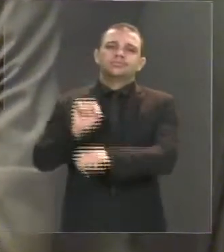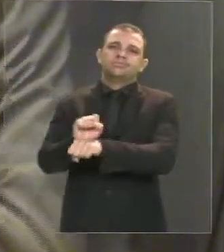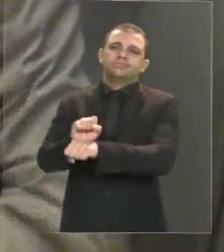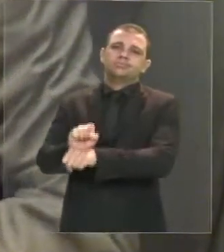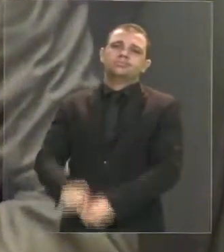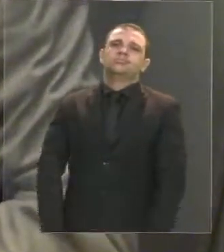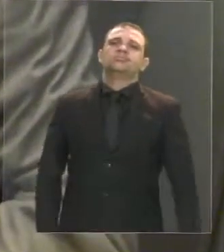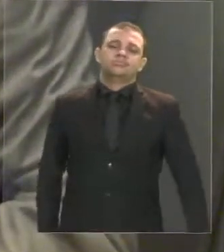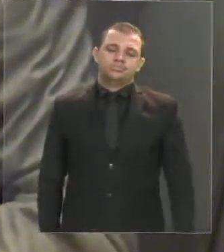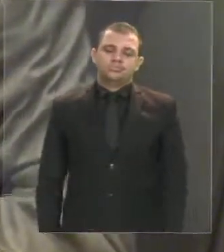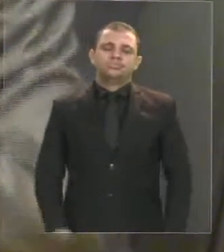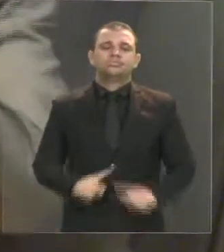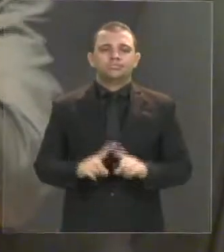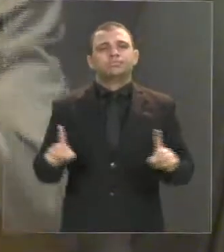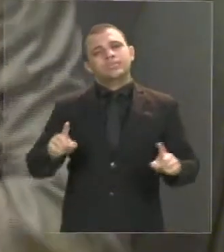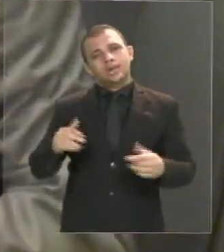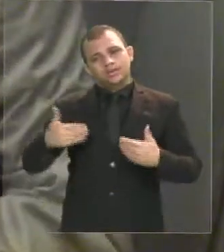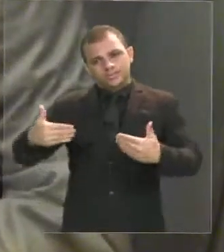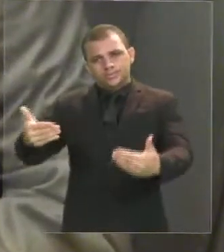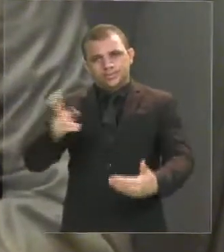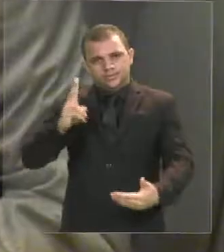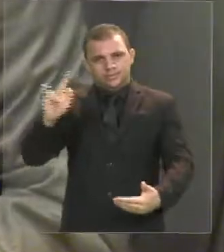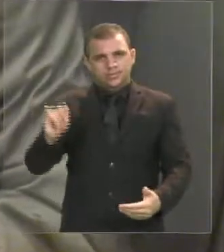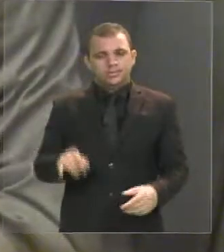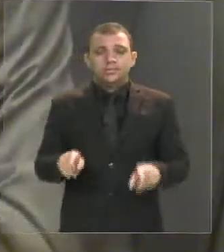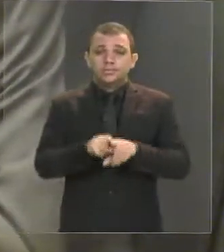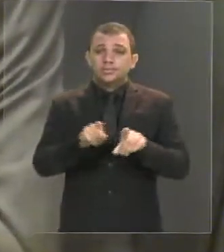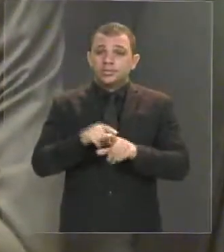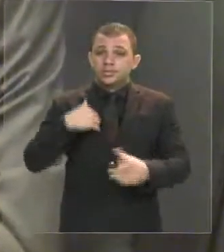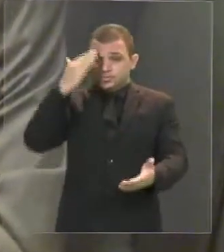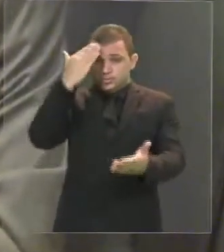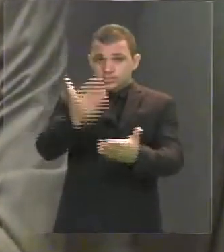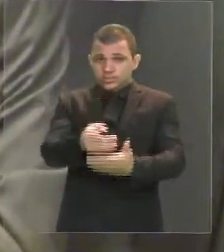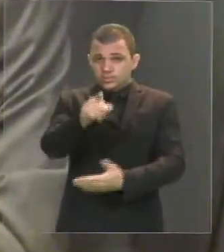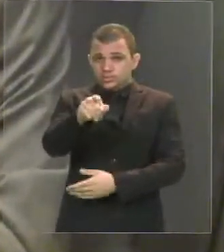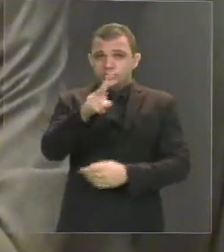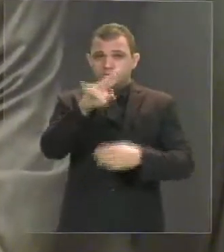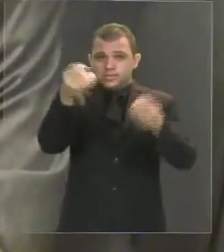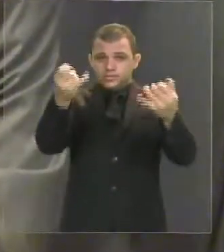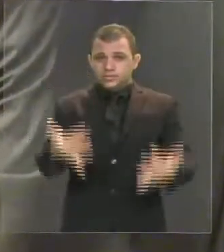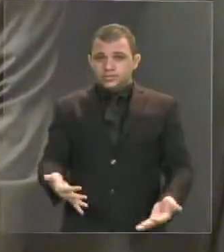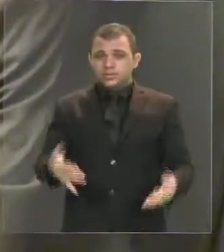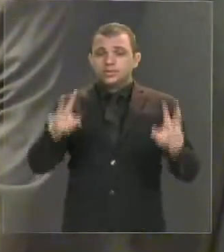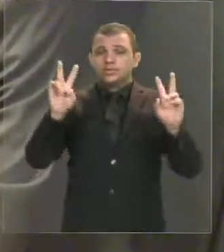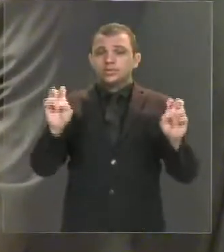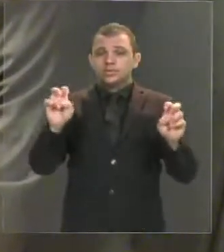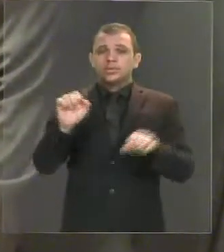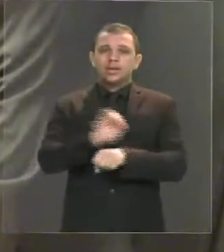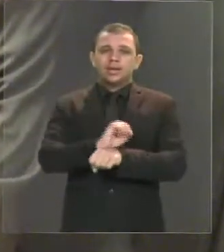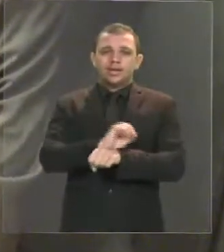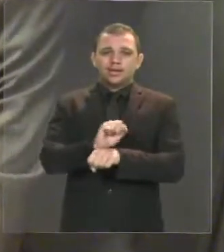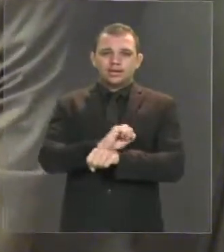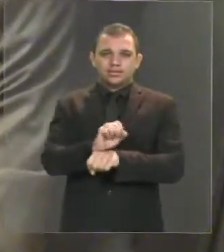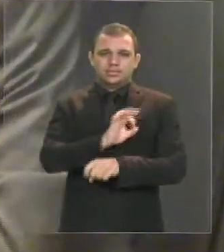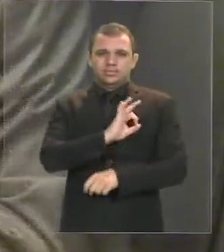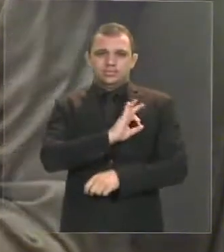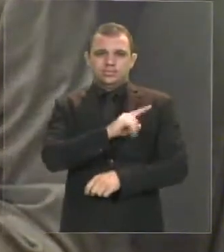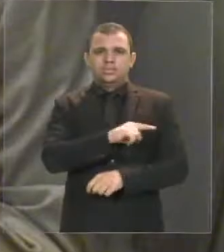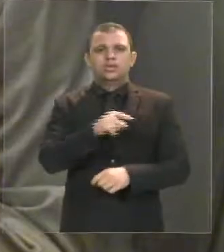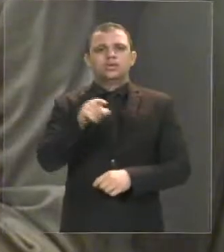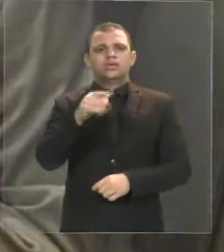que deve continuar. E só pra, também para, eu acredito que Vossa Excelência vai destacar, a questão das viaturas, que ainda há pouco destacou o deputado